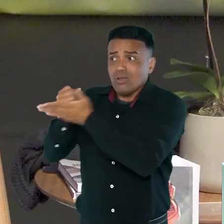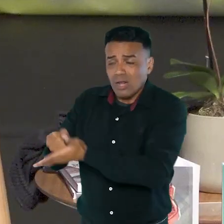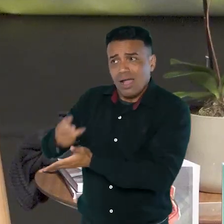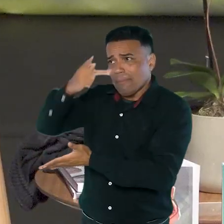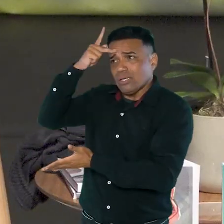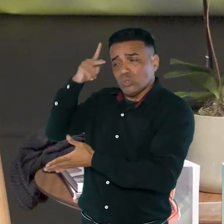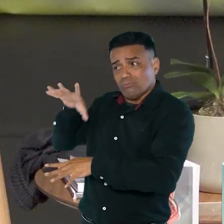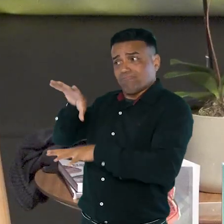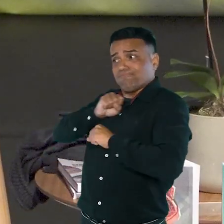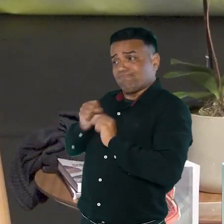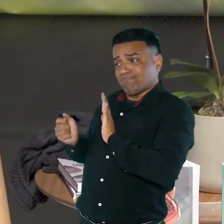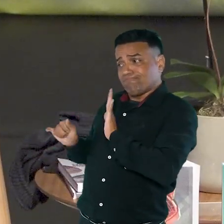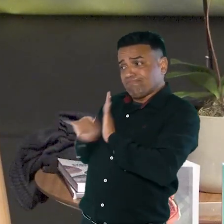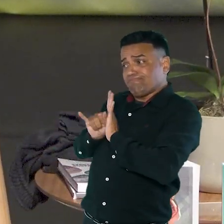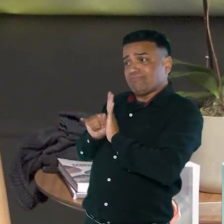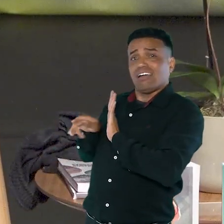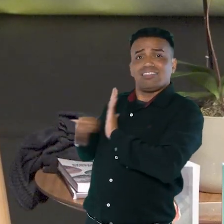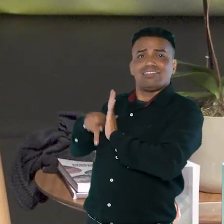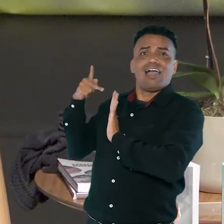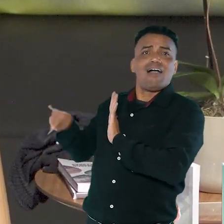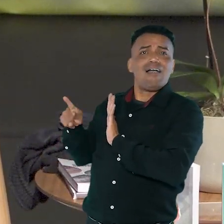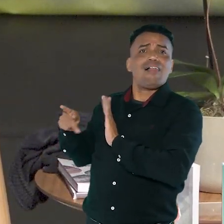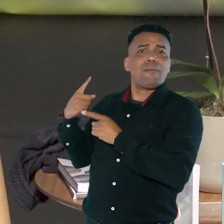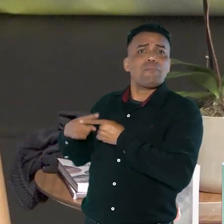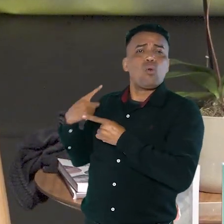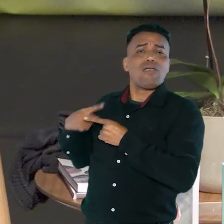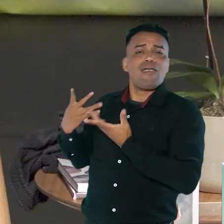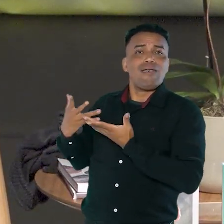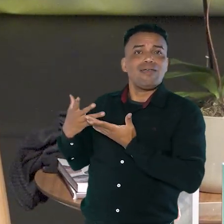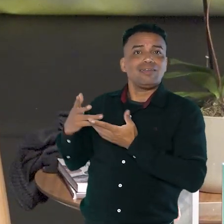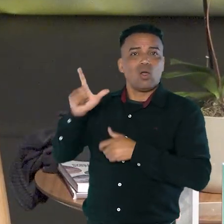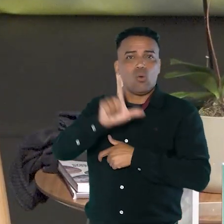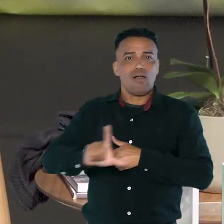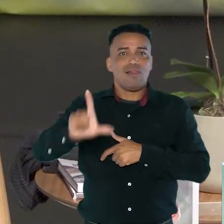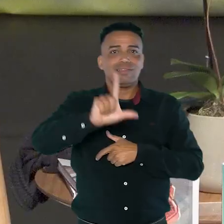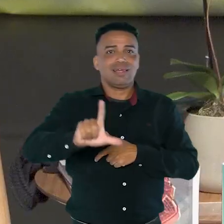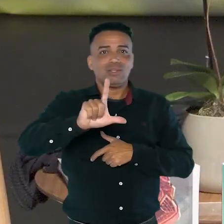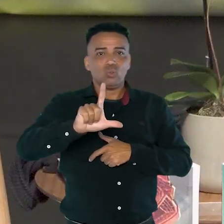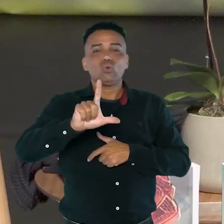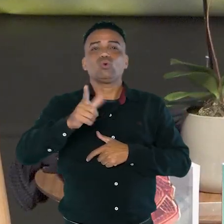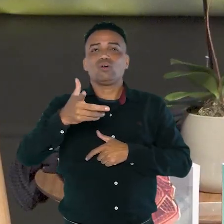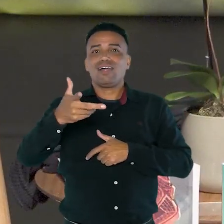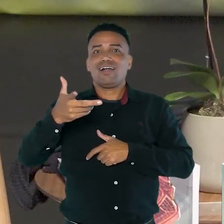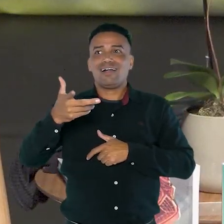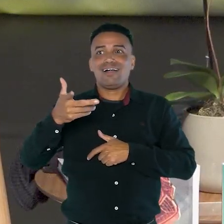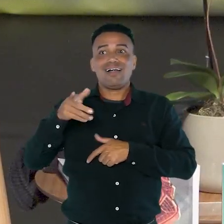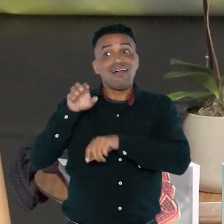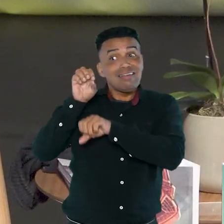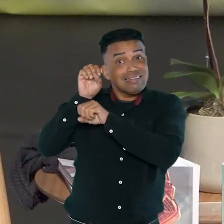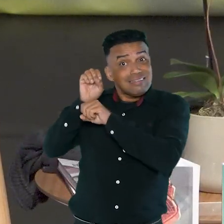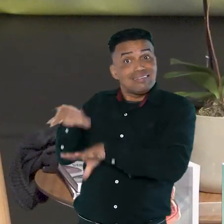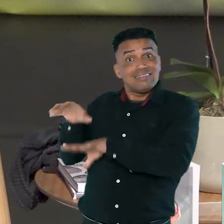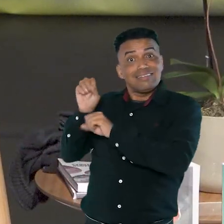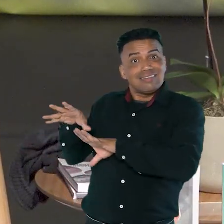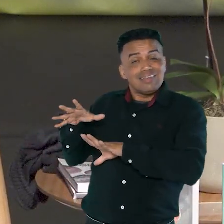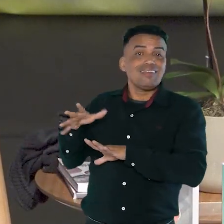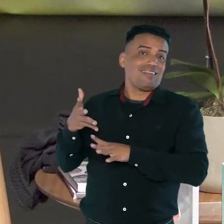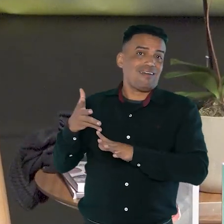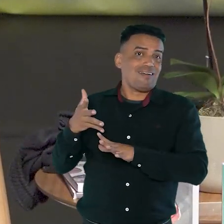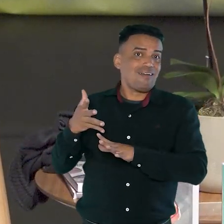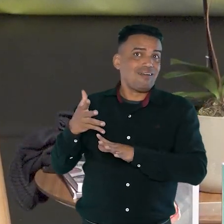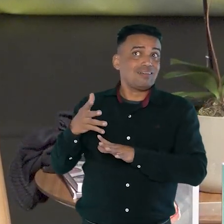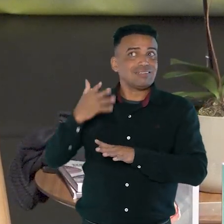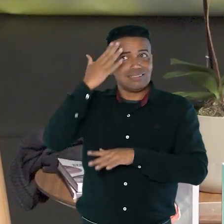pessoa a entender quem ela é e por que ela é. É através da literatura pedagógica que a gente sabe o que é